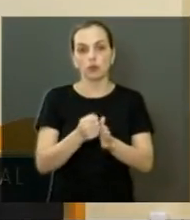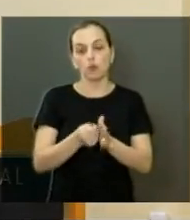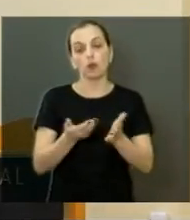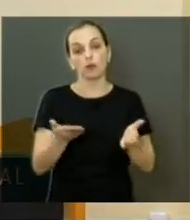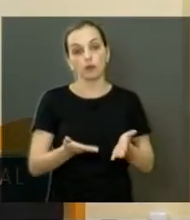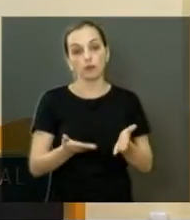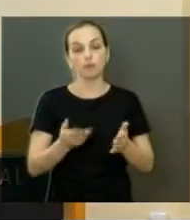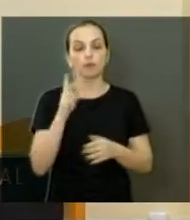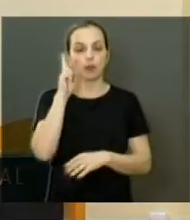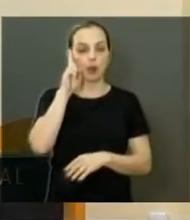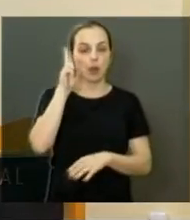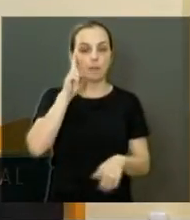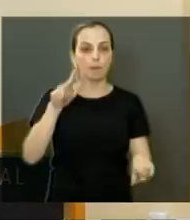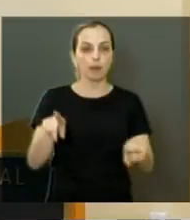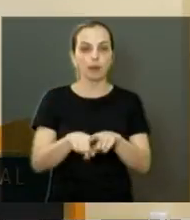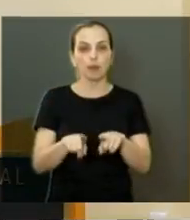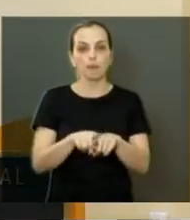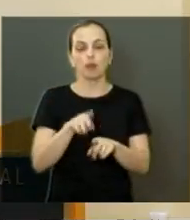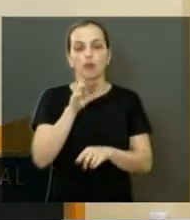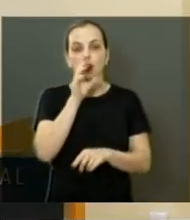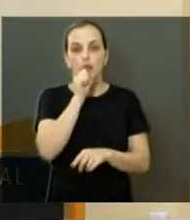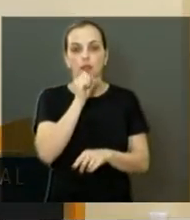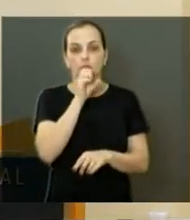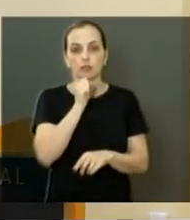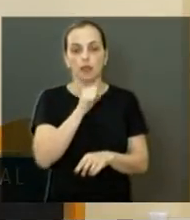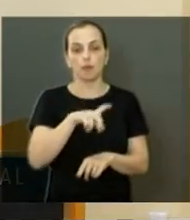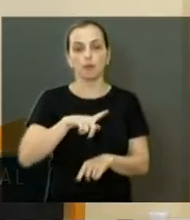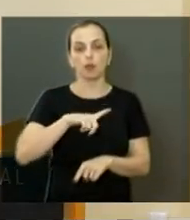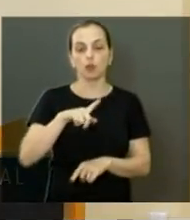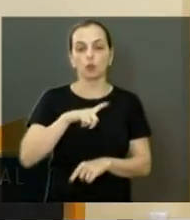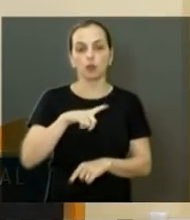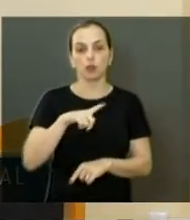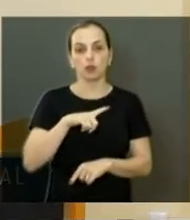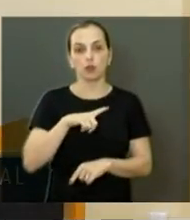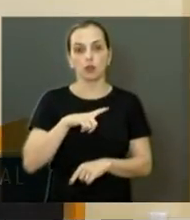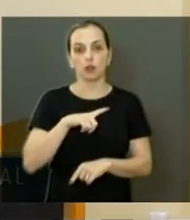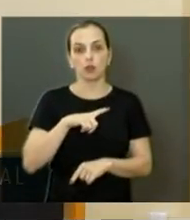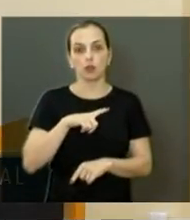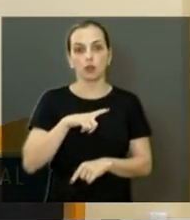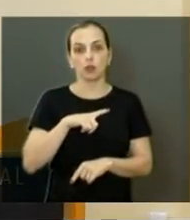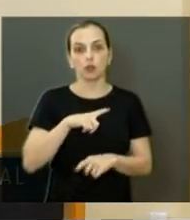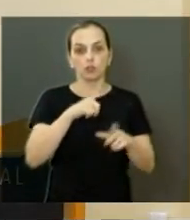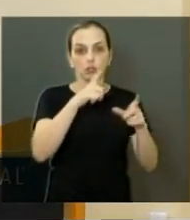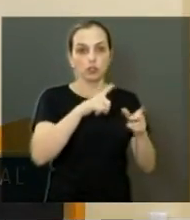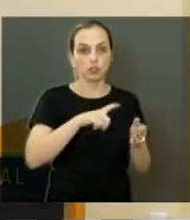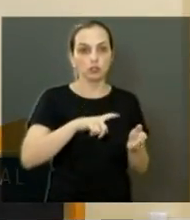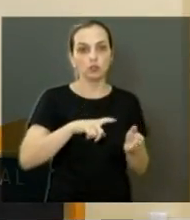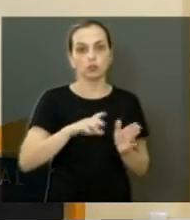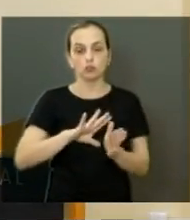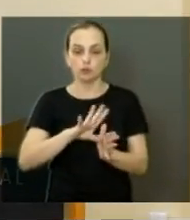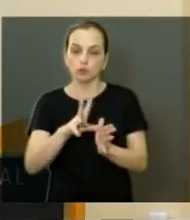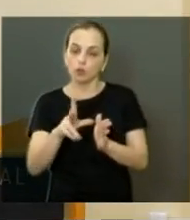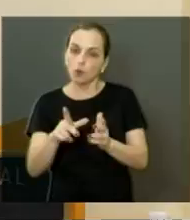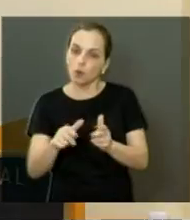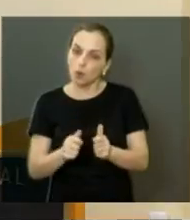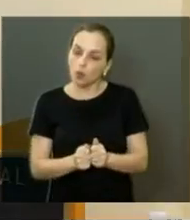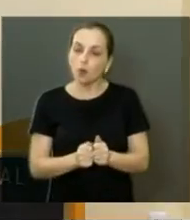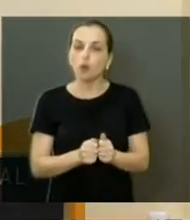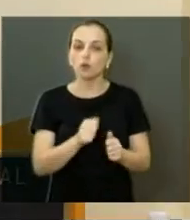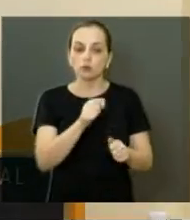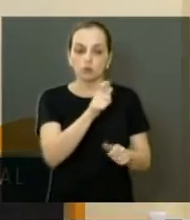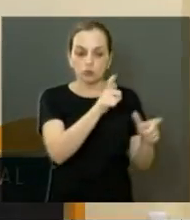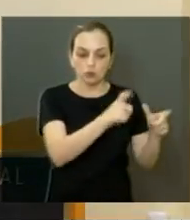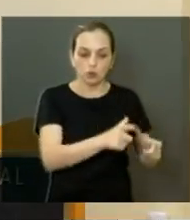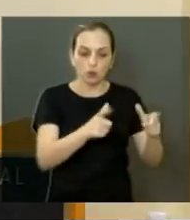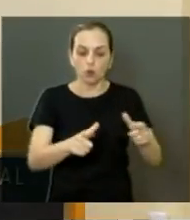ainda que no sábado a gente vai ter aí em todas as unidades de saúde, das 8 às 16, a